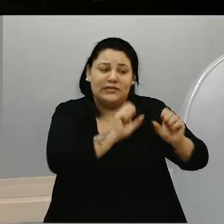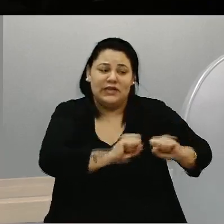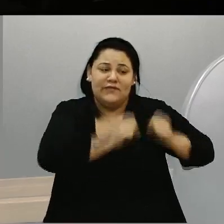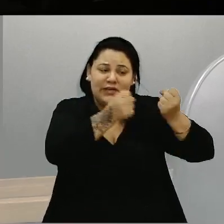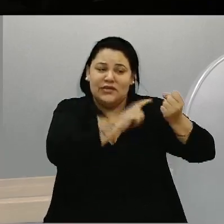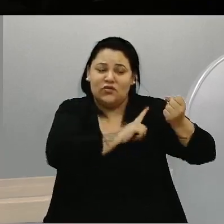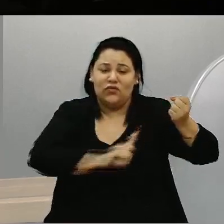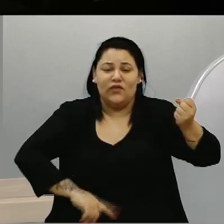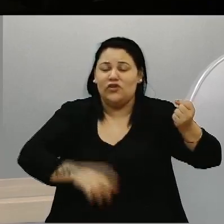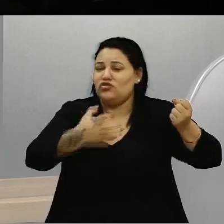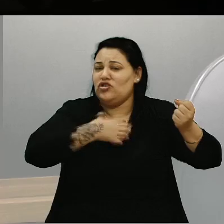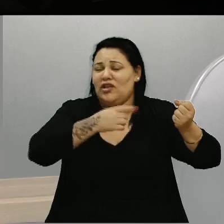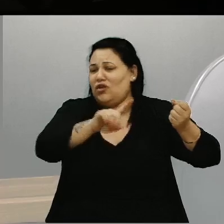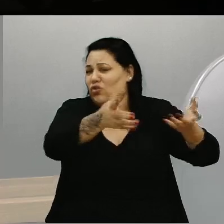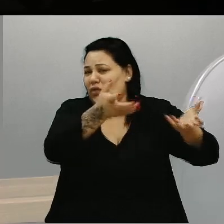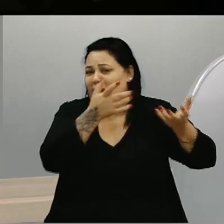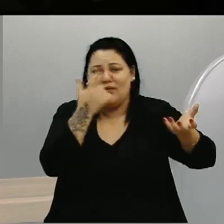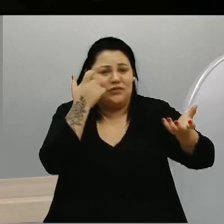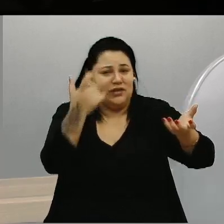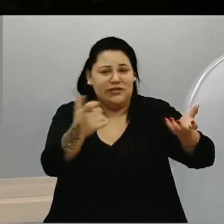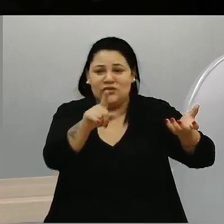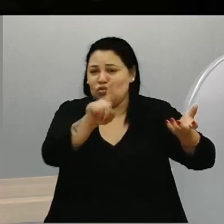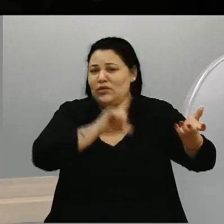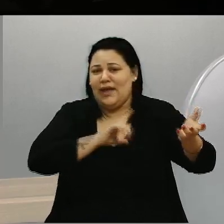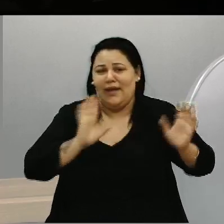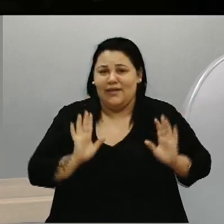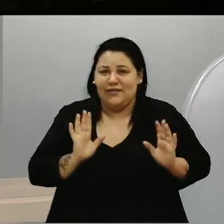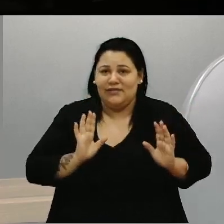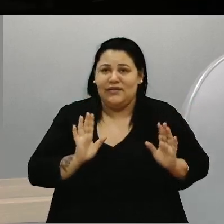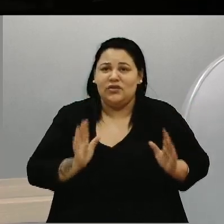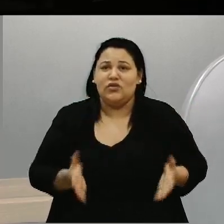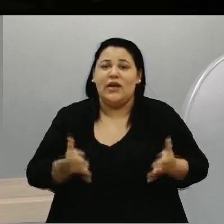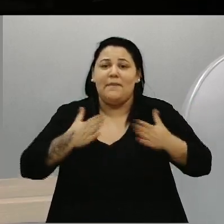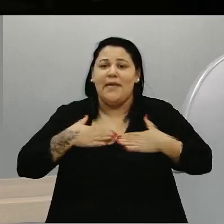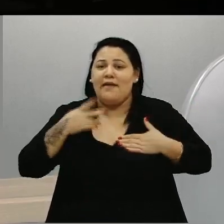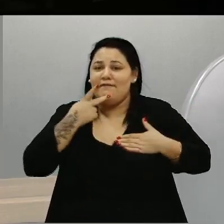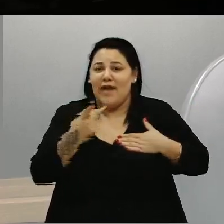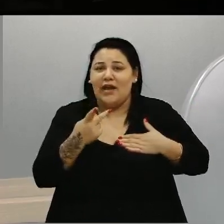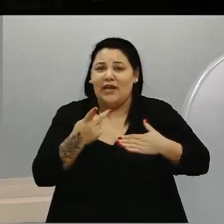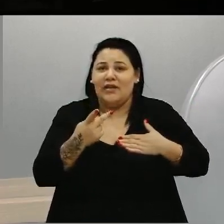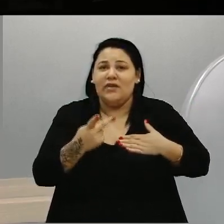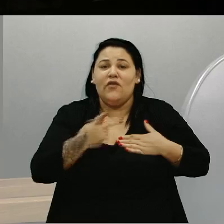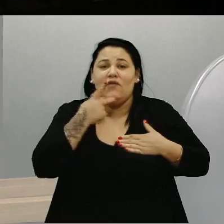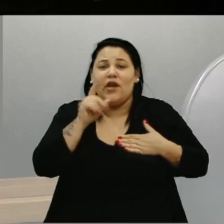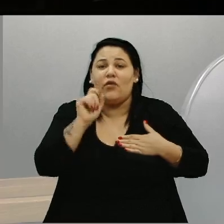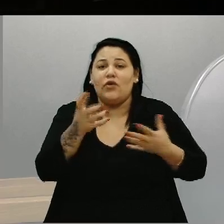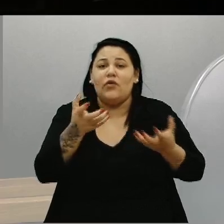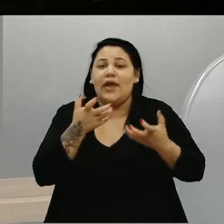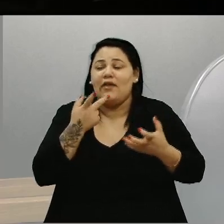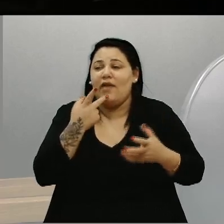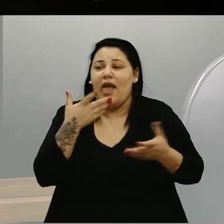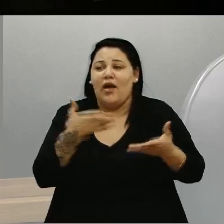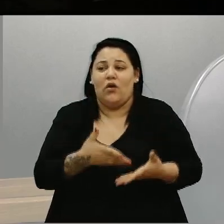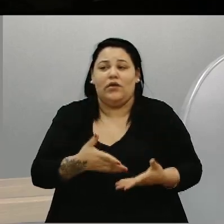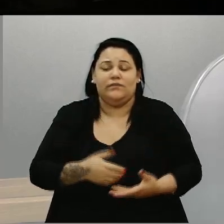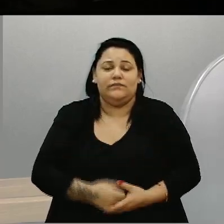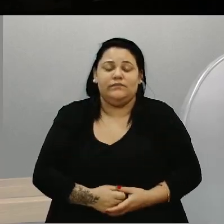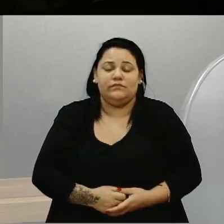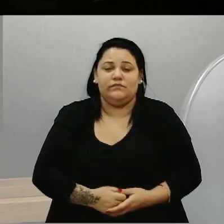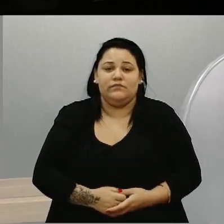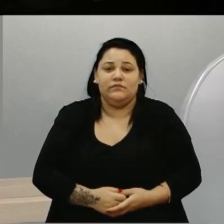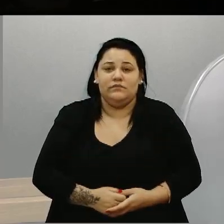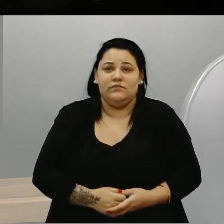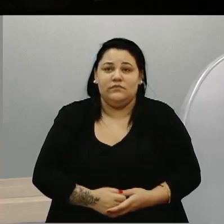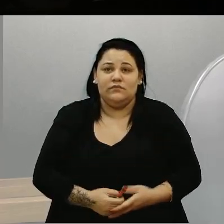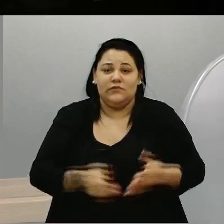como quiser, pelos interesses que tiver. Eu estou na minha fala e eu vou falar o que eu quero falar nesse momento. Eu já vi pessoas